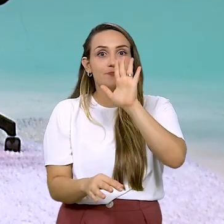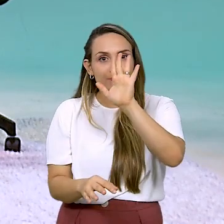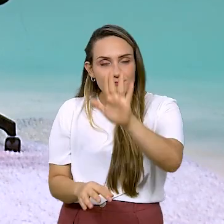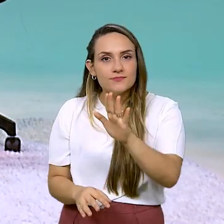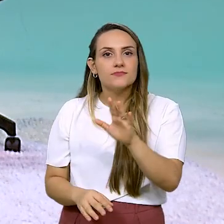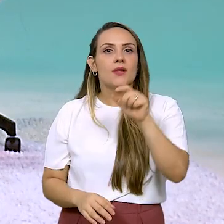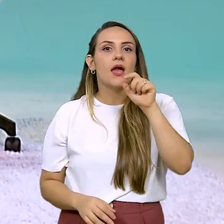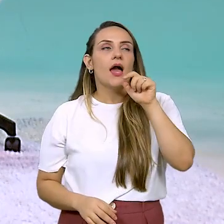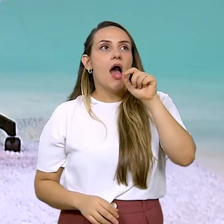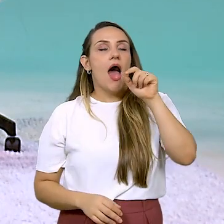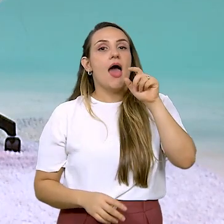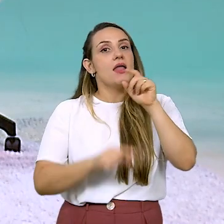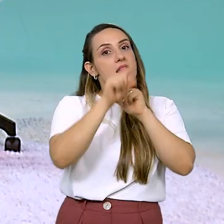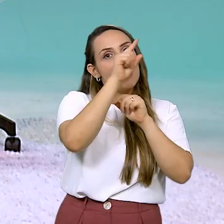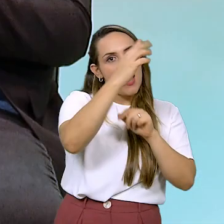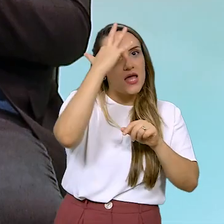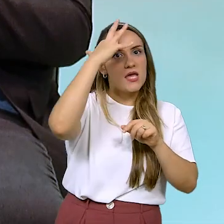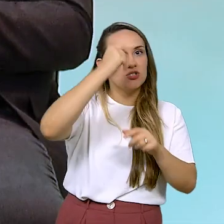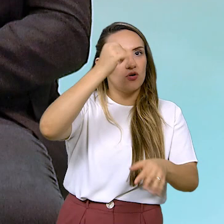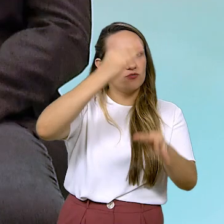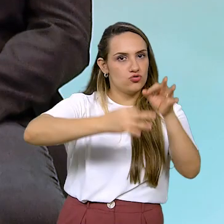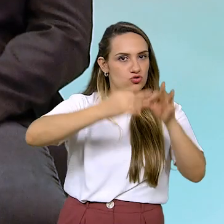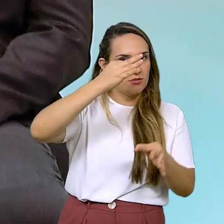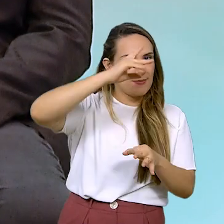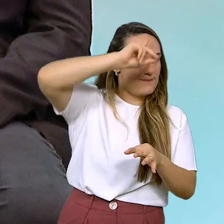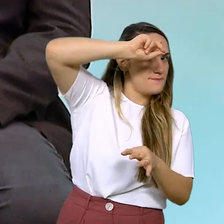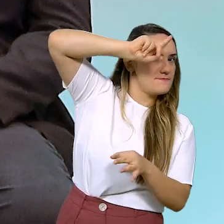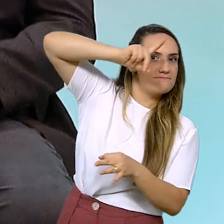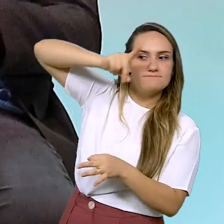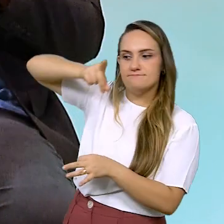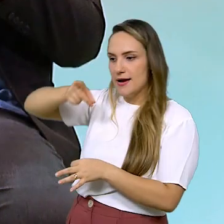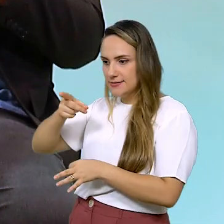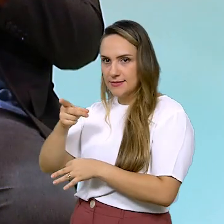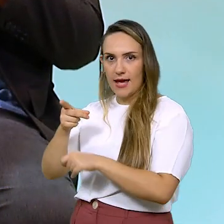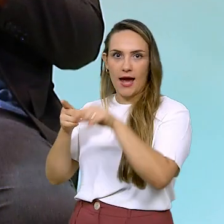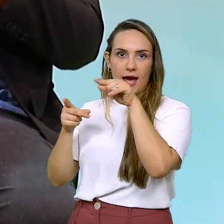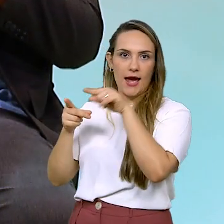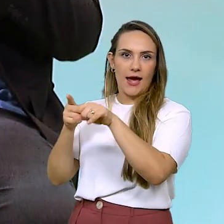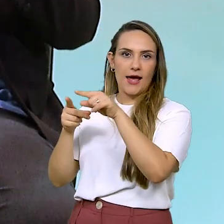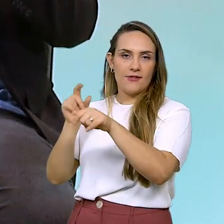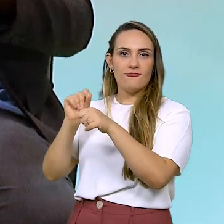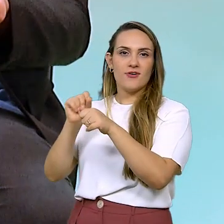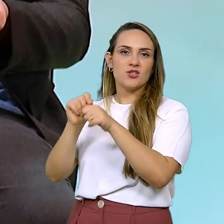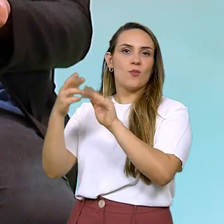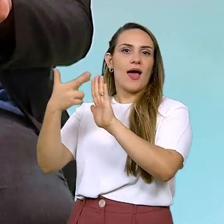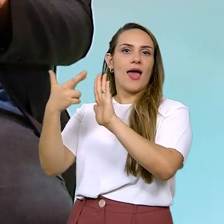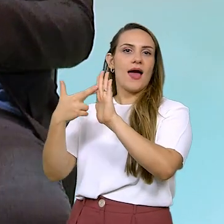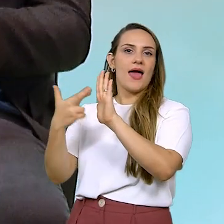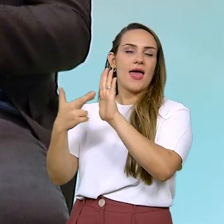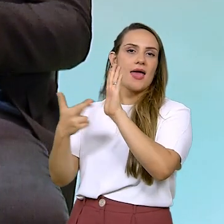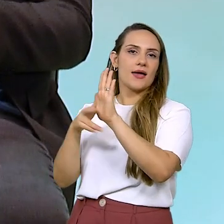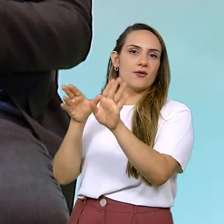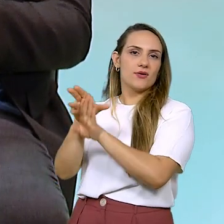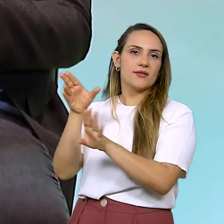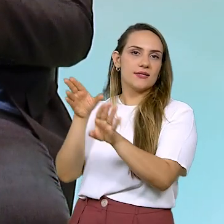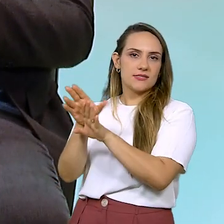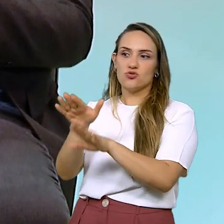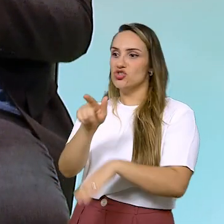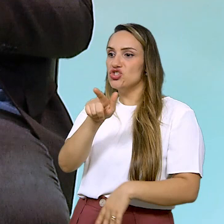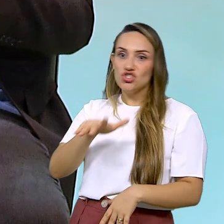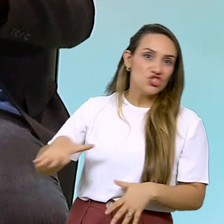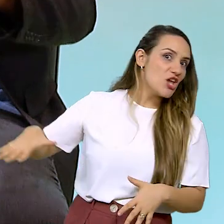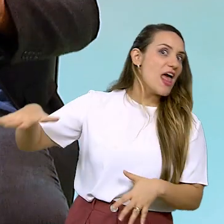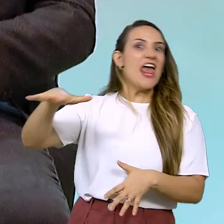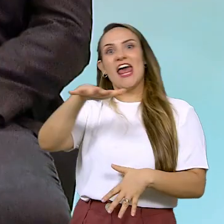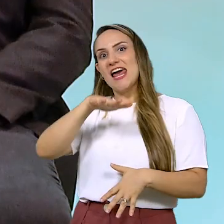funciona no modo parecido com a súmula vinculante. É um posicionamento da Receita Federal